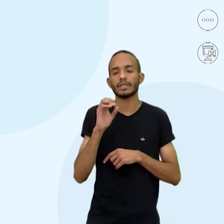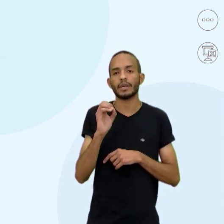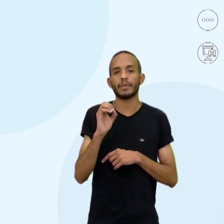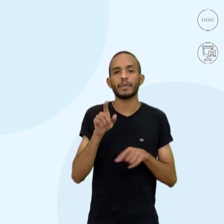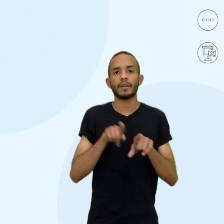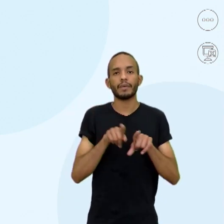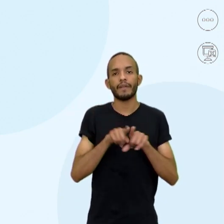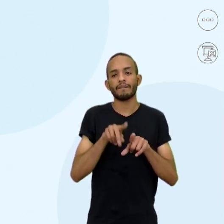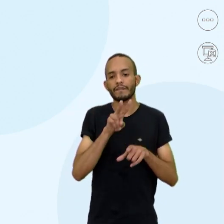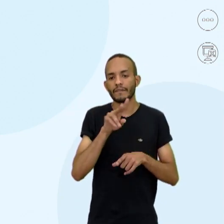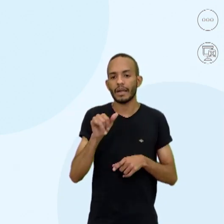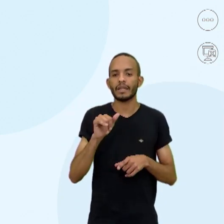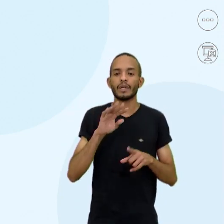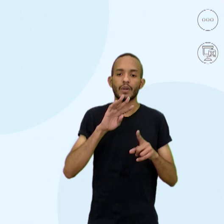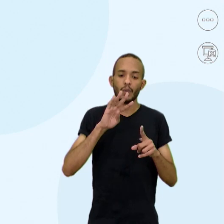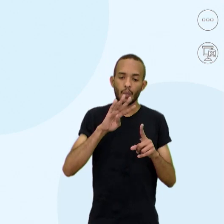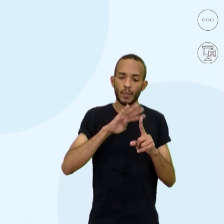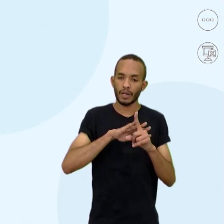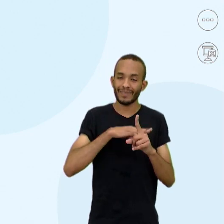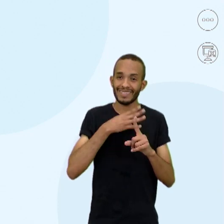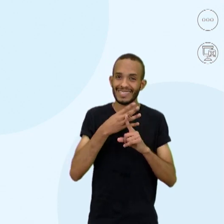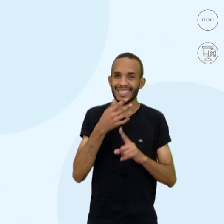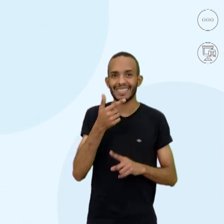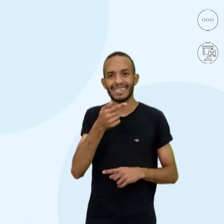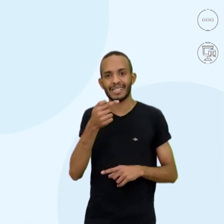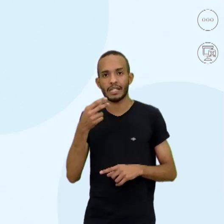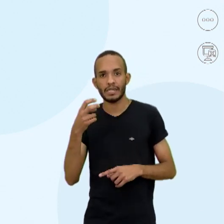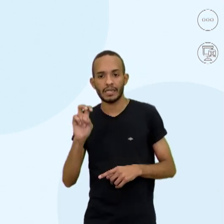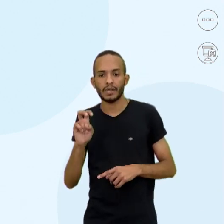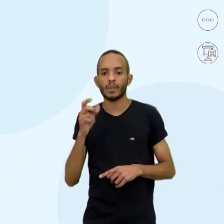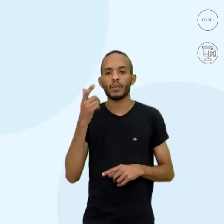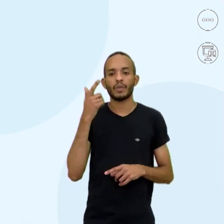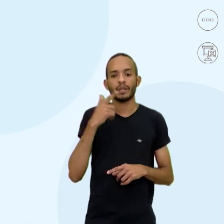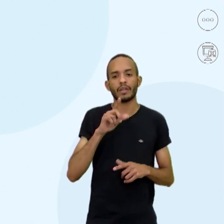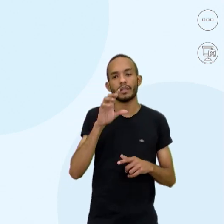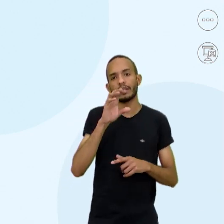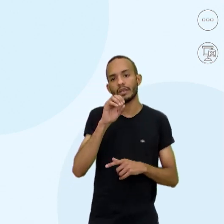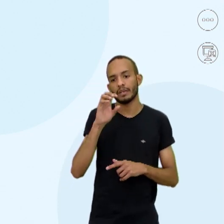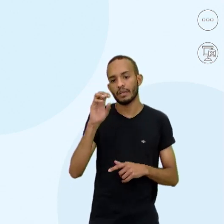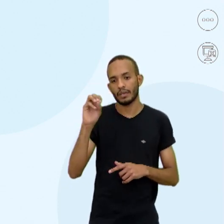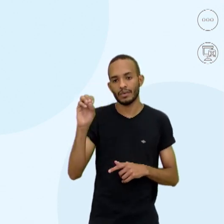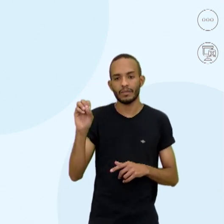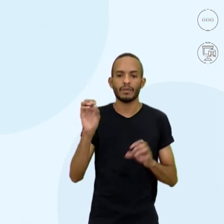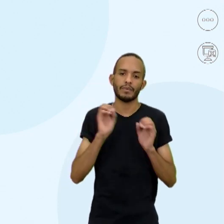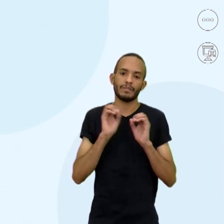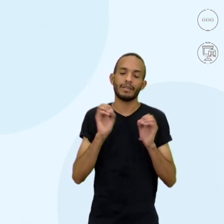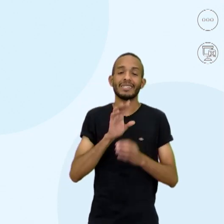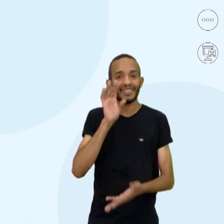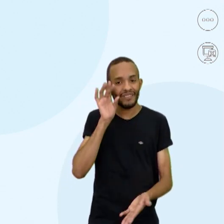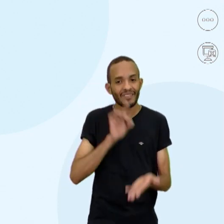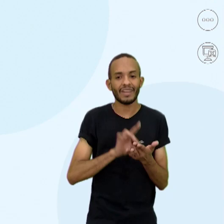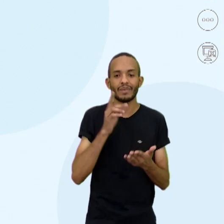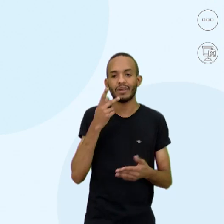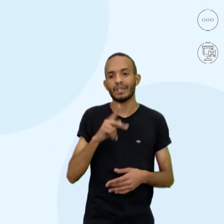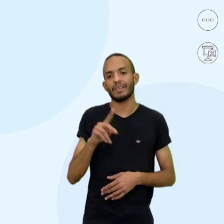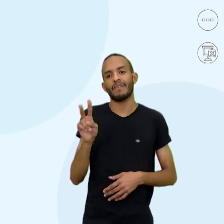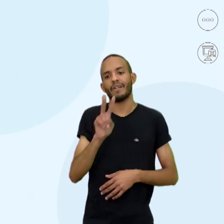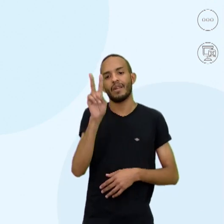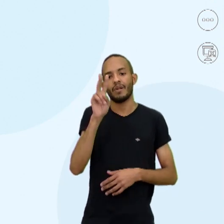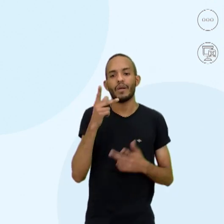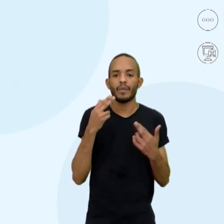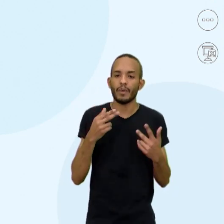um 0. E aí vai dar 4 vezes 75. Vamos chegar no 300 e não vai sobrar nada. De fato, este valor